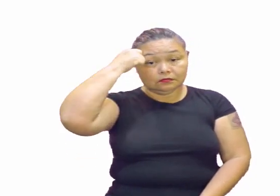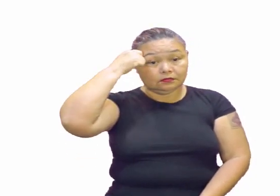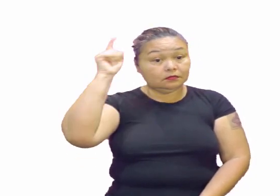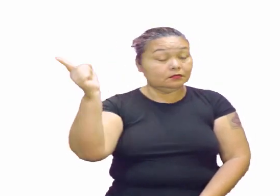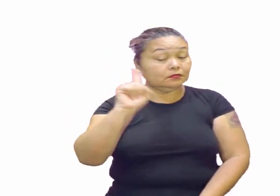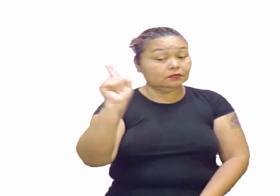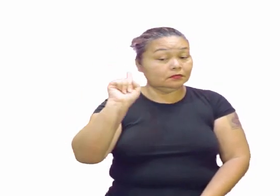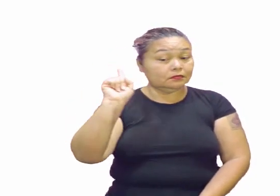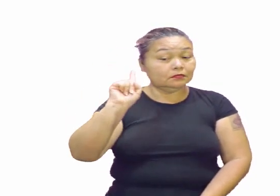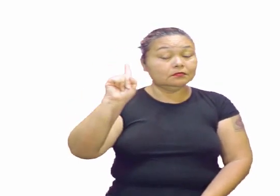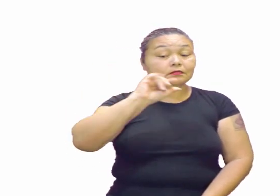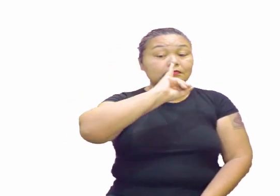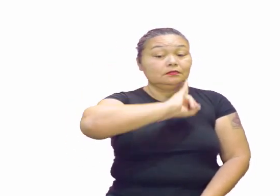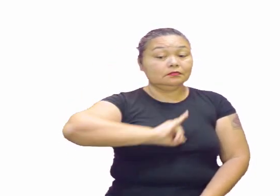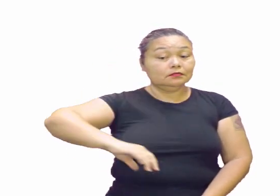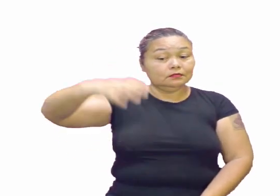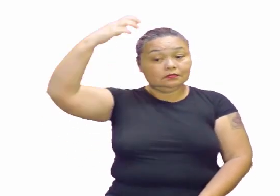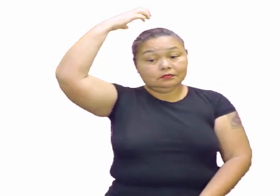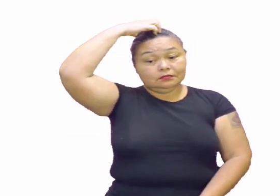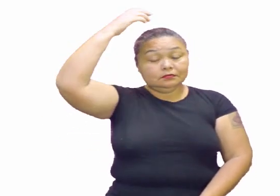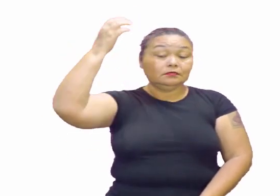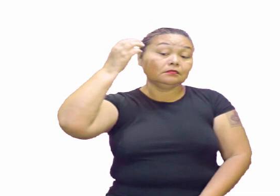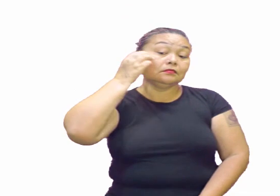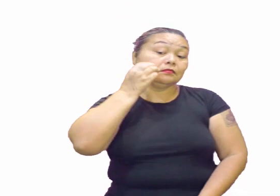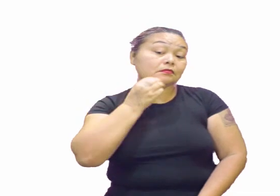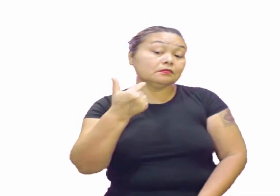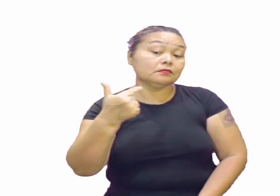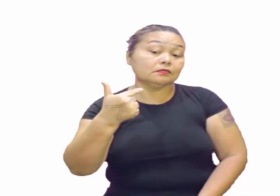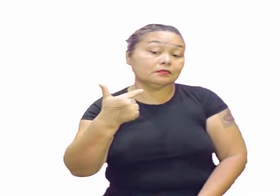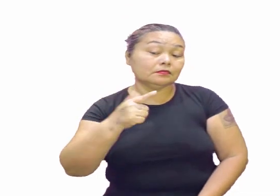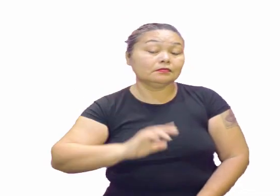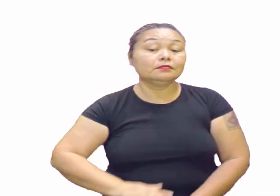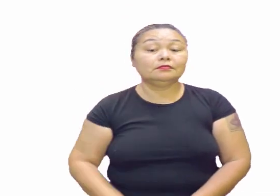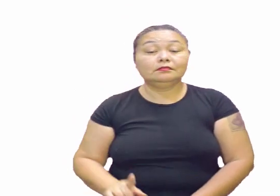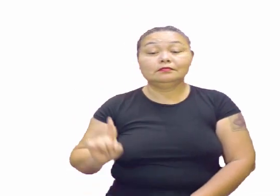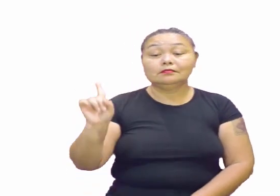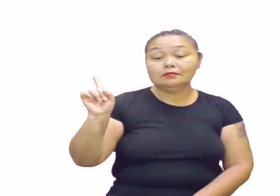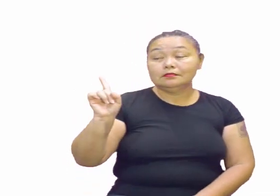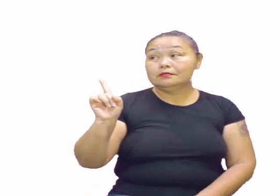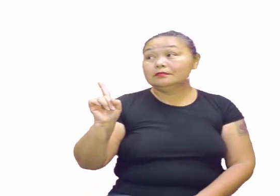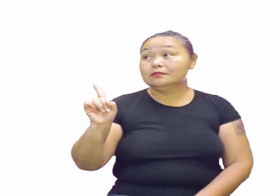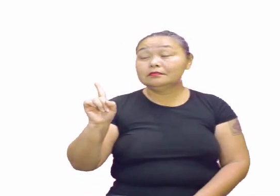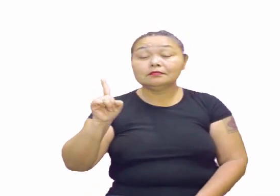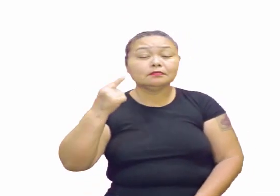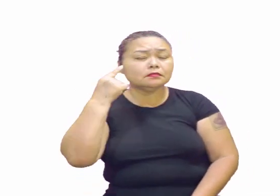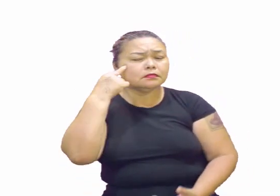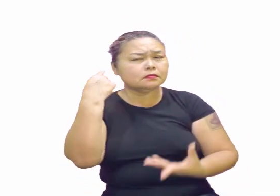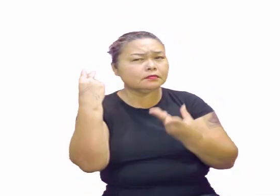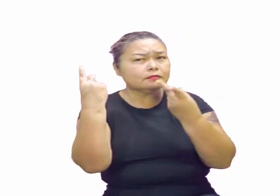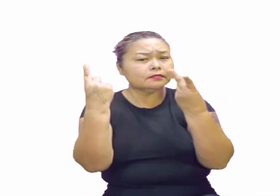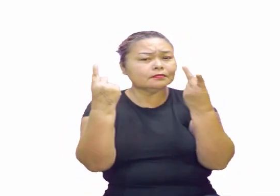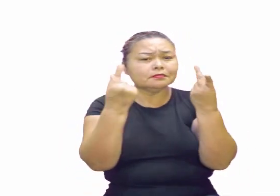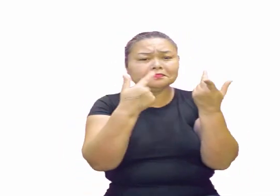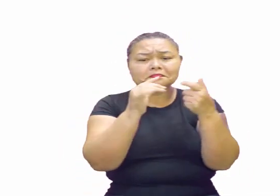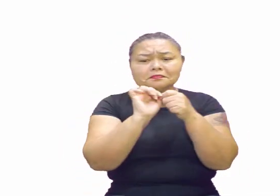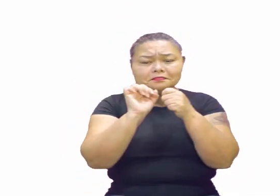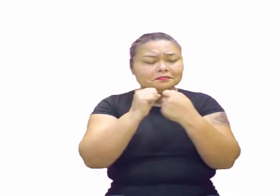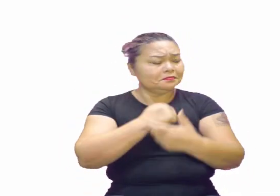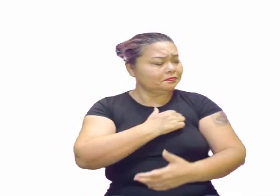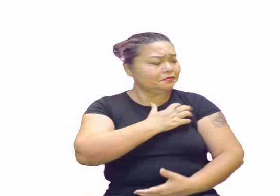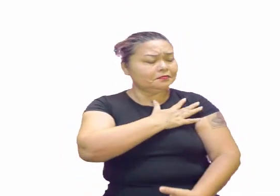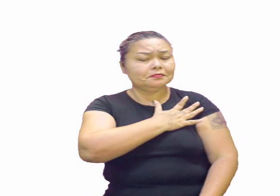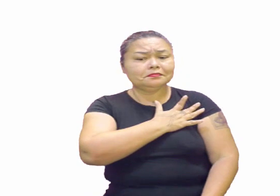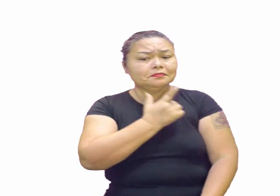Dom Pedro II. Olha só a ingenuidade desses